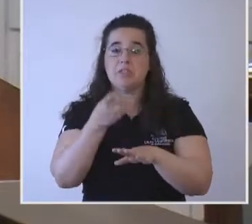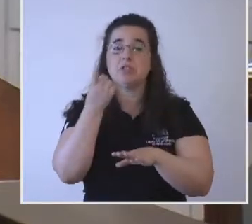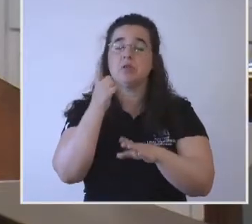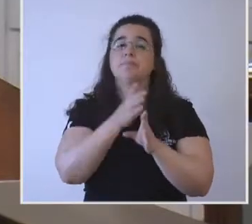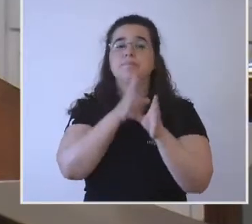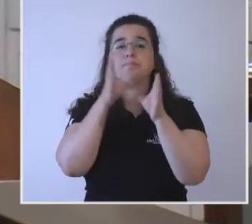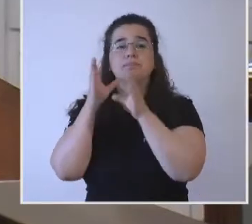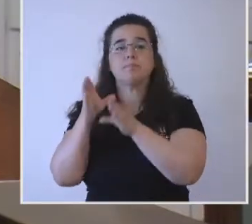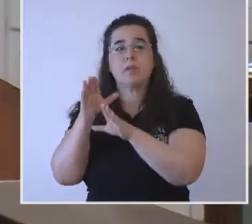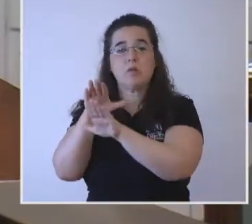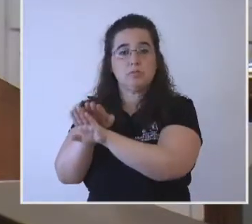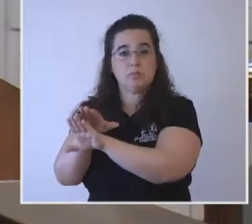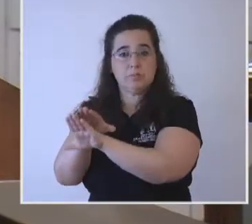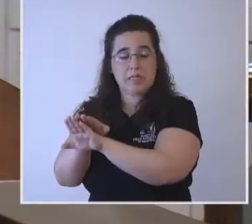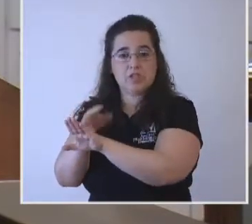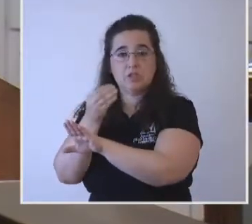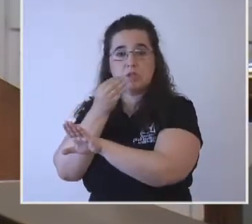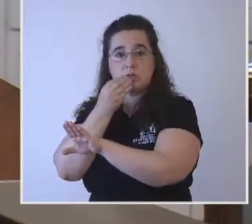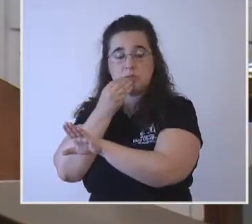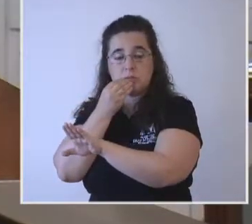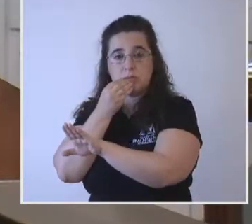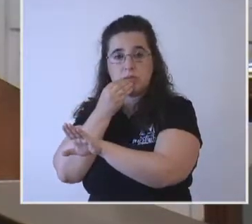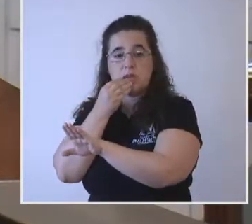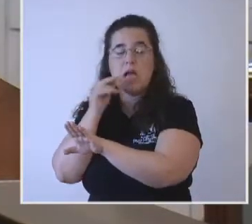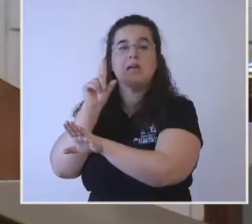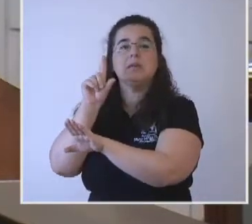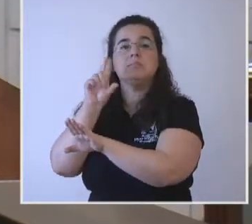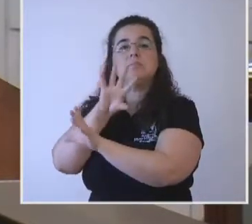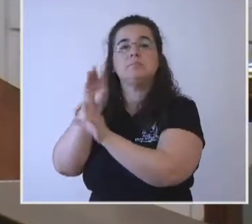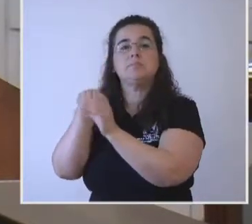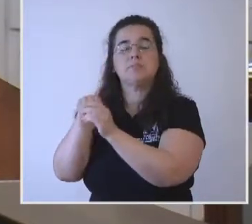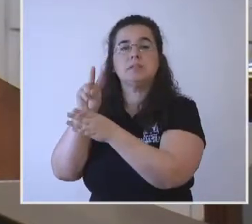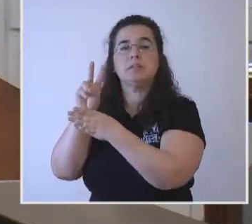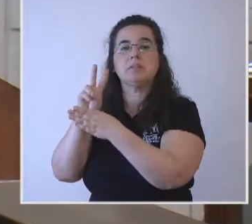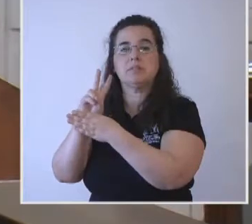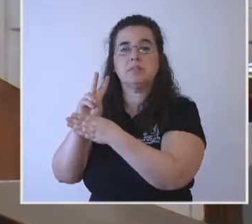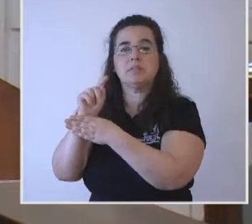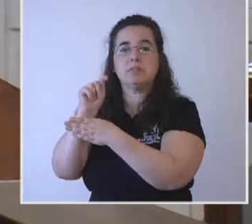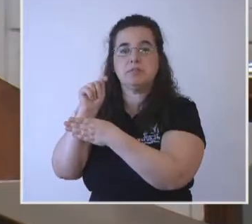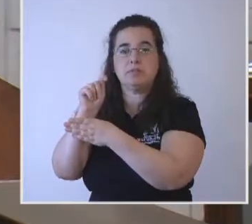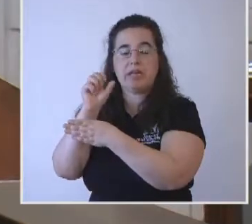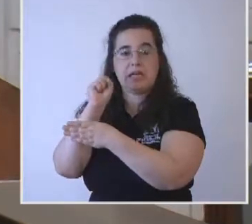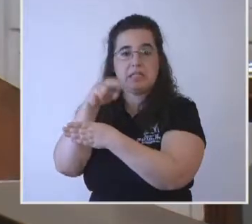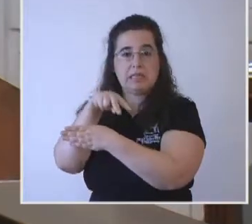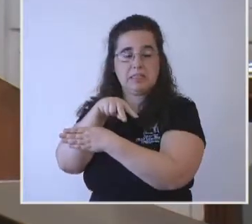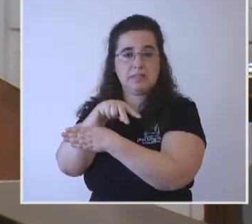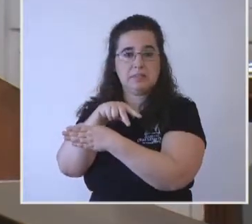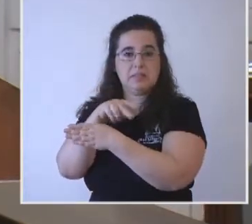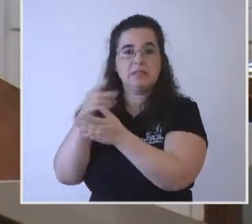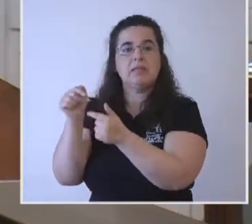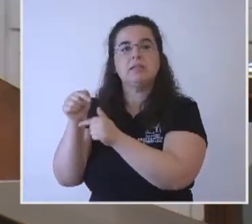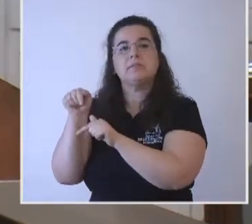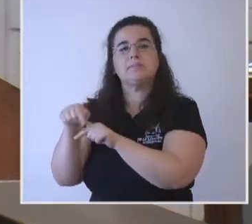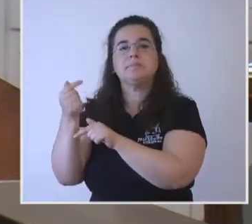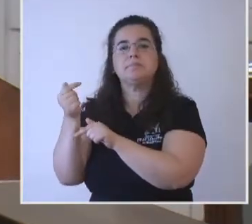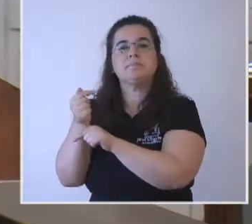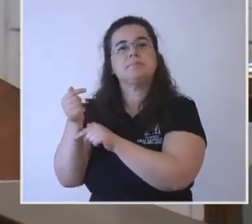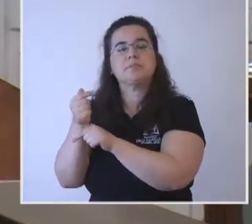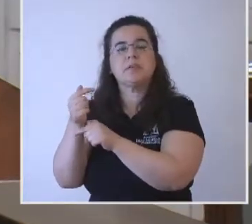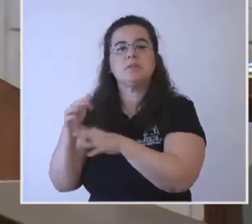pesco-vegetarianos, mas não os veganos, têm menos doenças isquémicas cardíacas do que os não vegetarianos. Parece